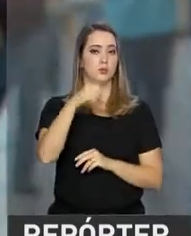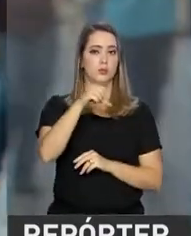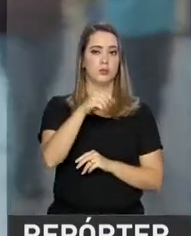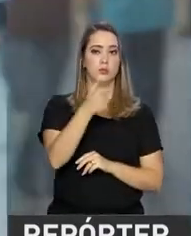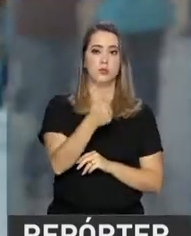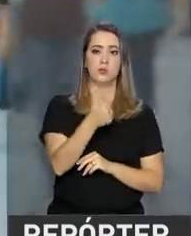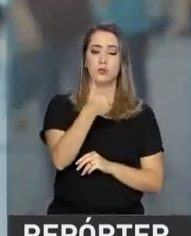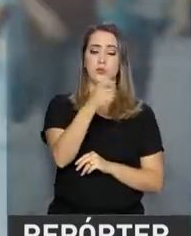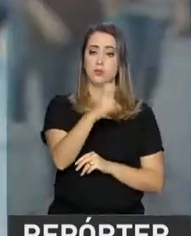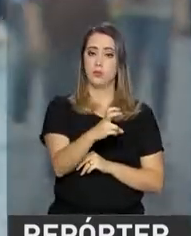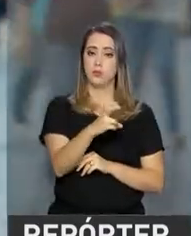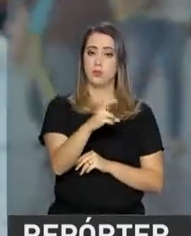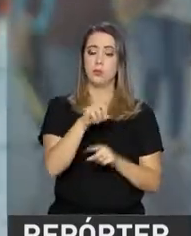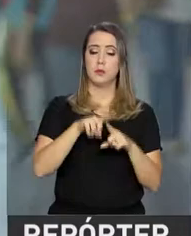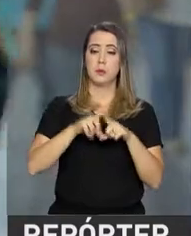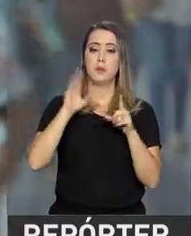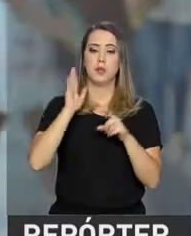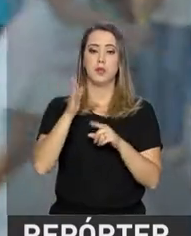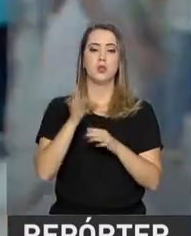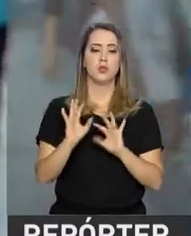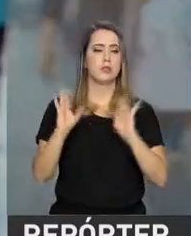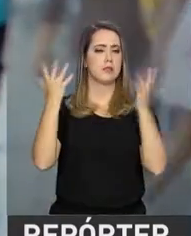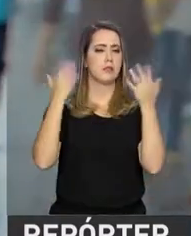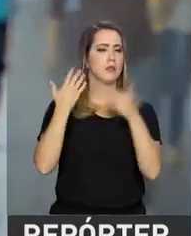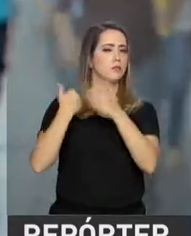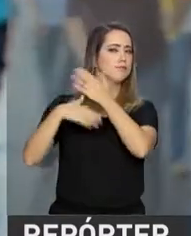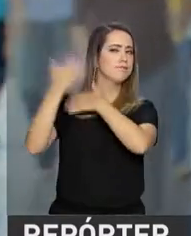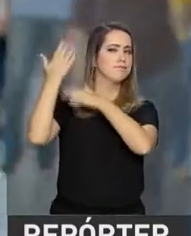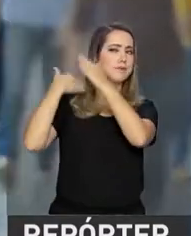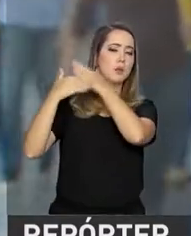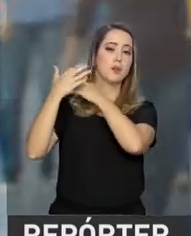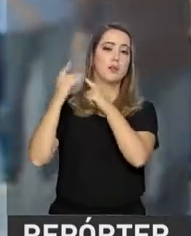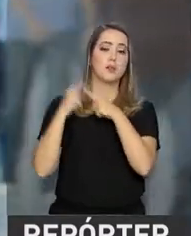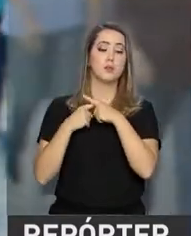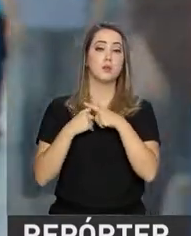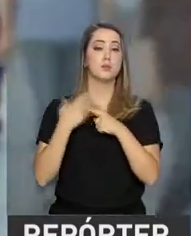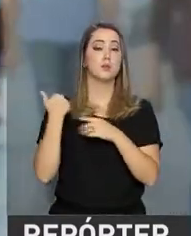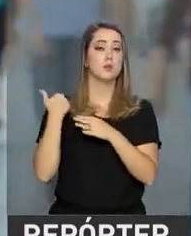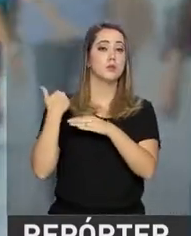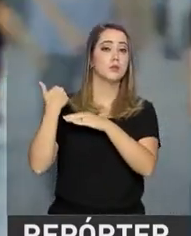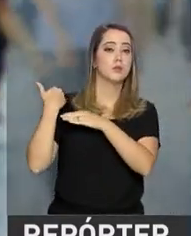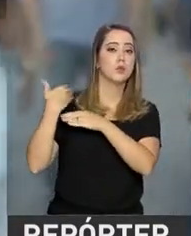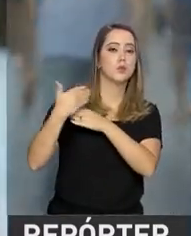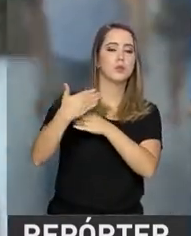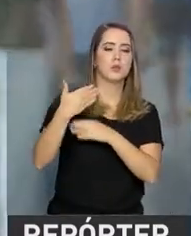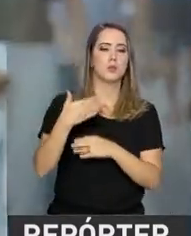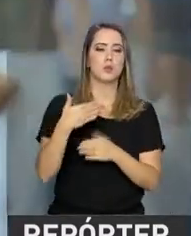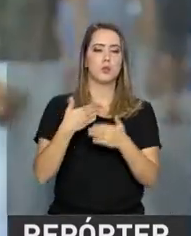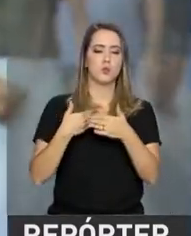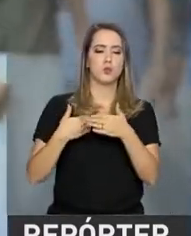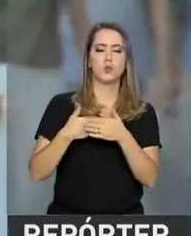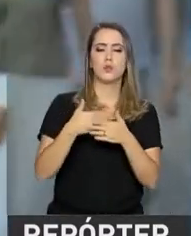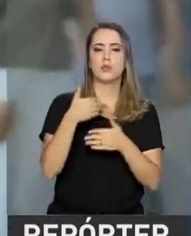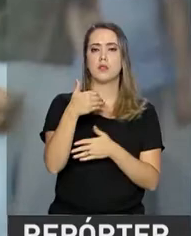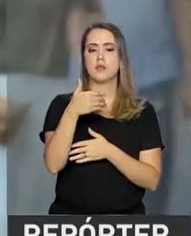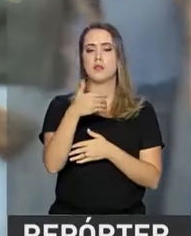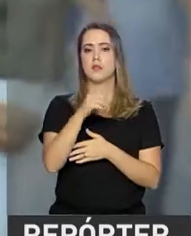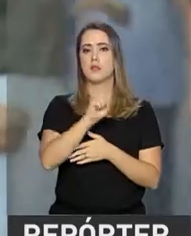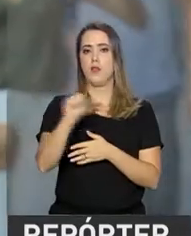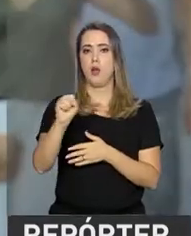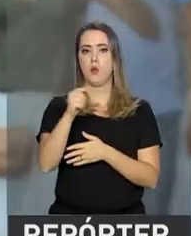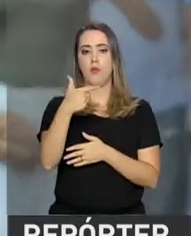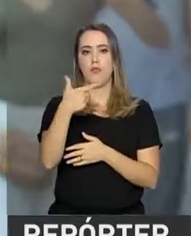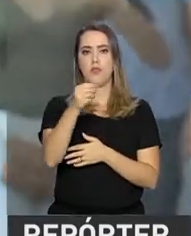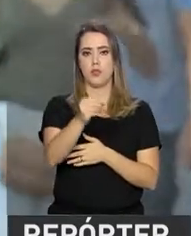1975 mas já era celebrado muito tempo antes desde o início do século 20 hoje a data